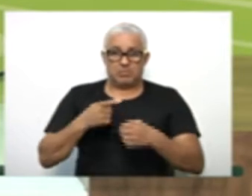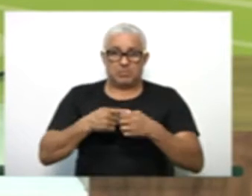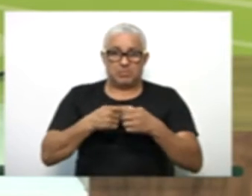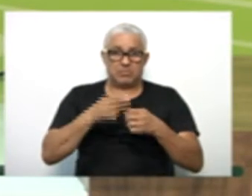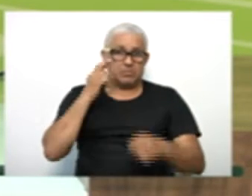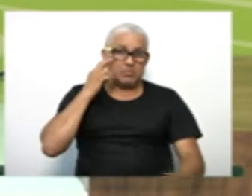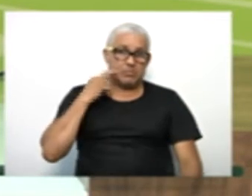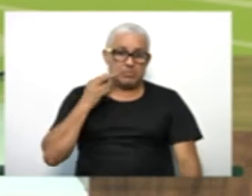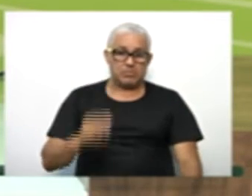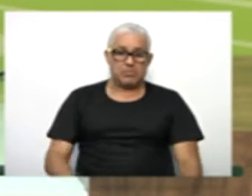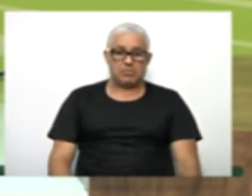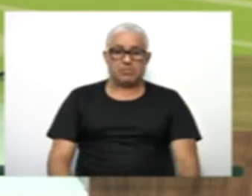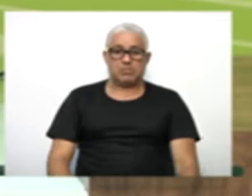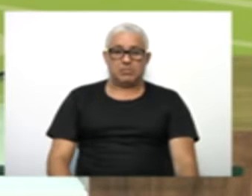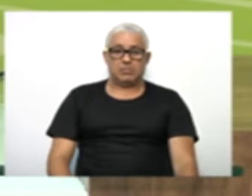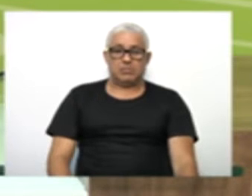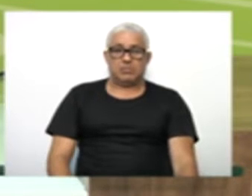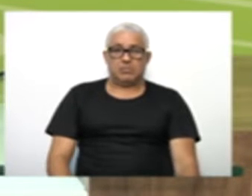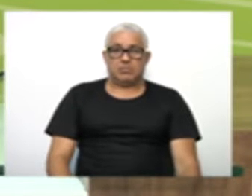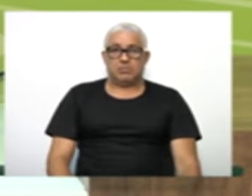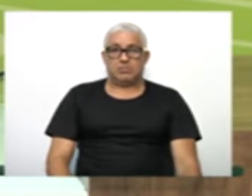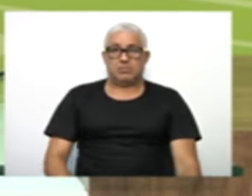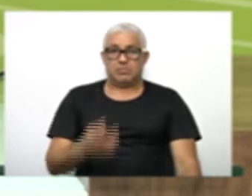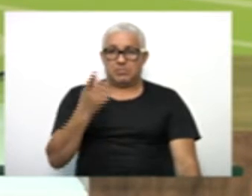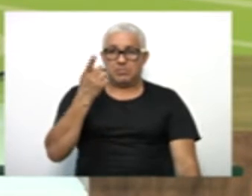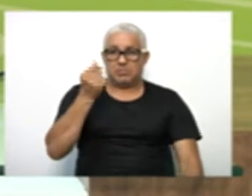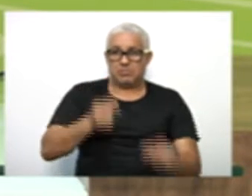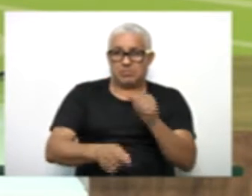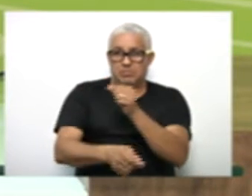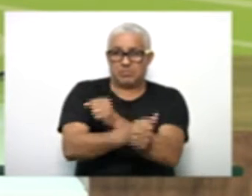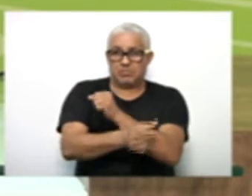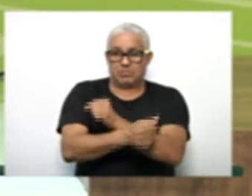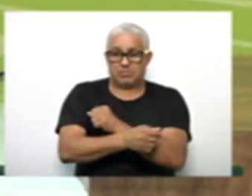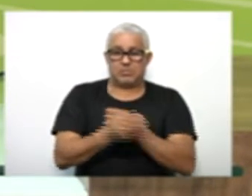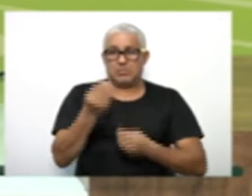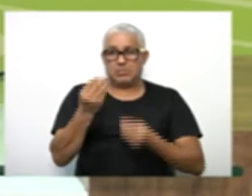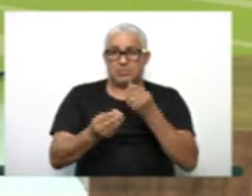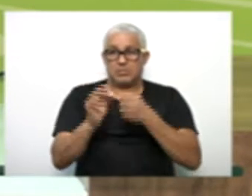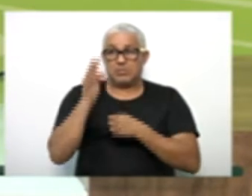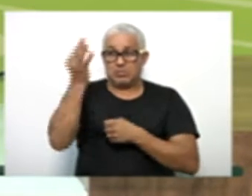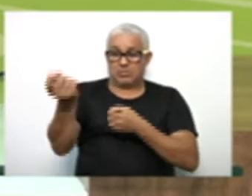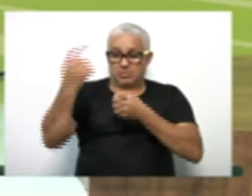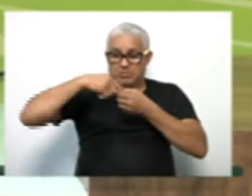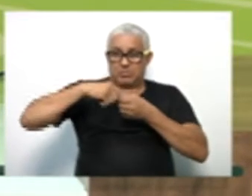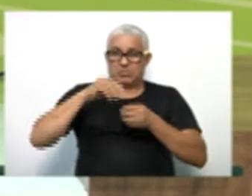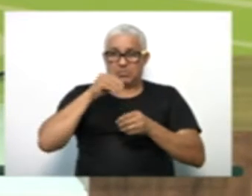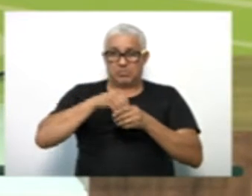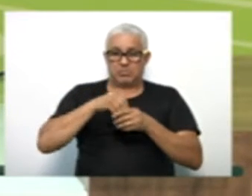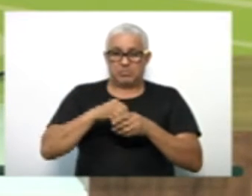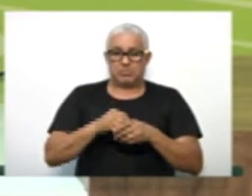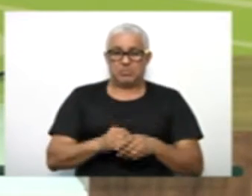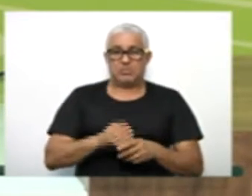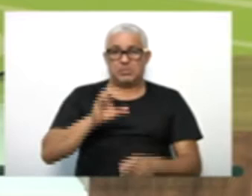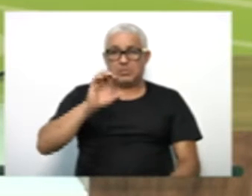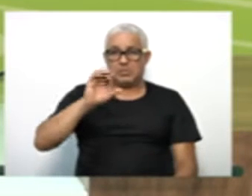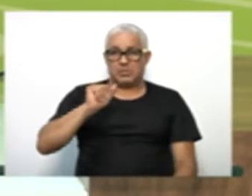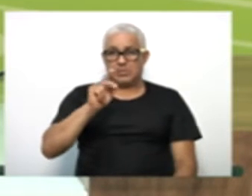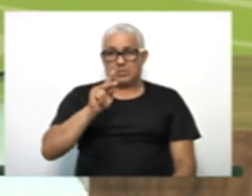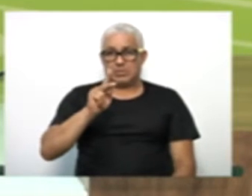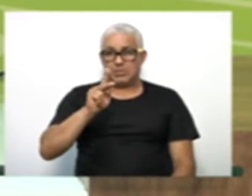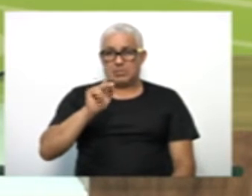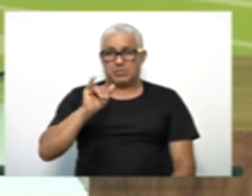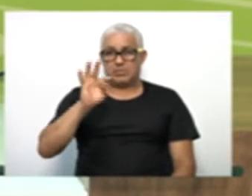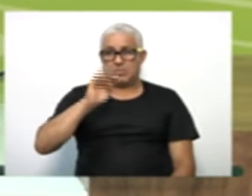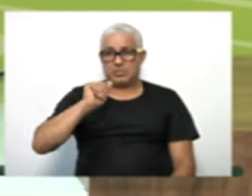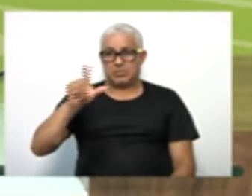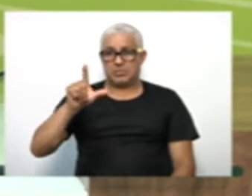Investimento financeiro é uma forma de obter um retorno futuro superior ao capital inicial. Então aqui, professor, ele está ponderando sobre a